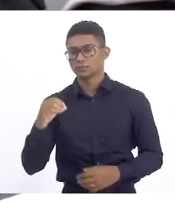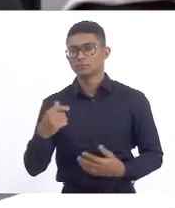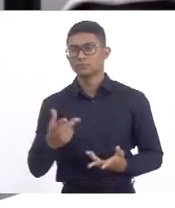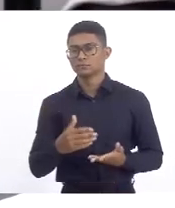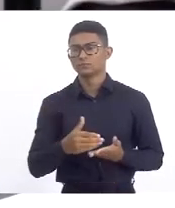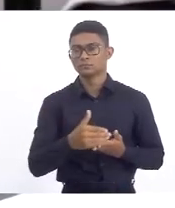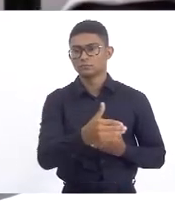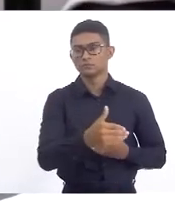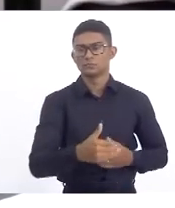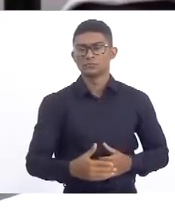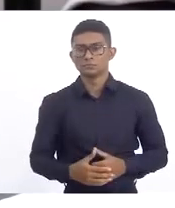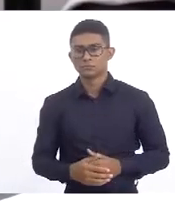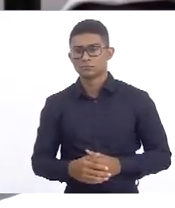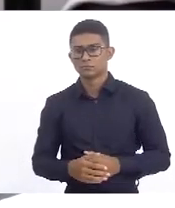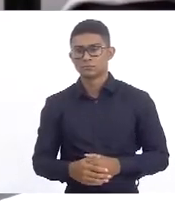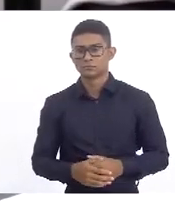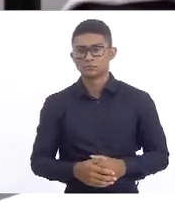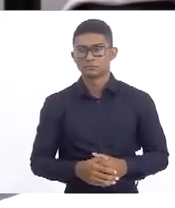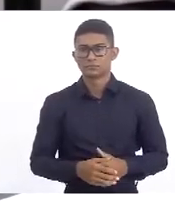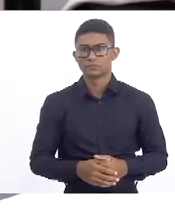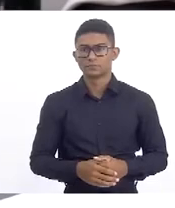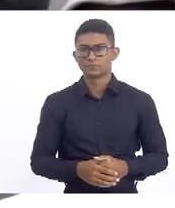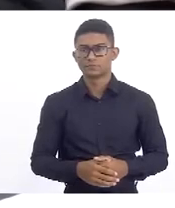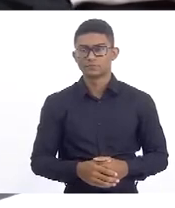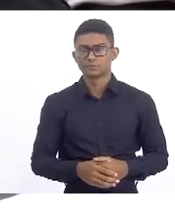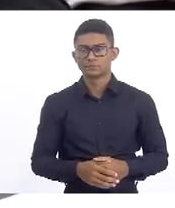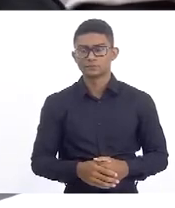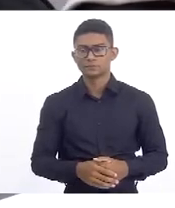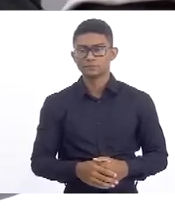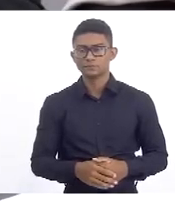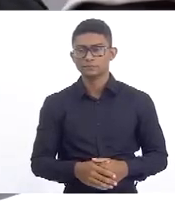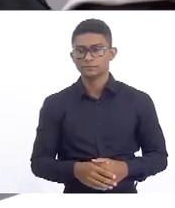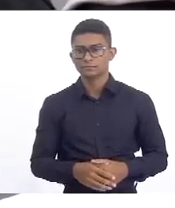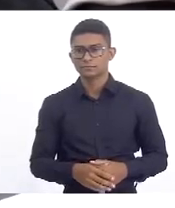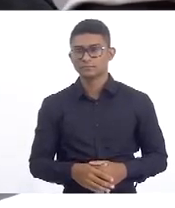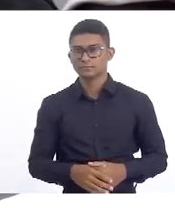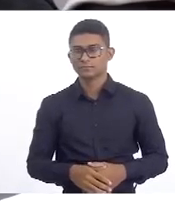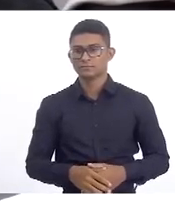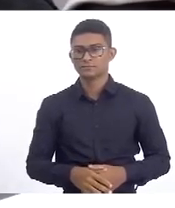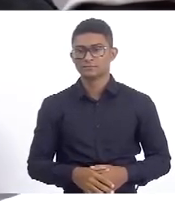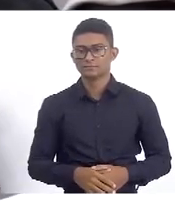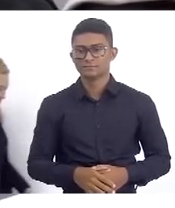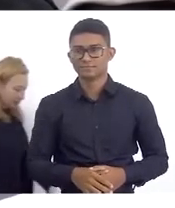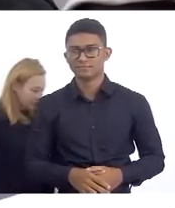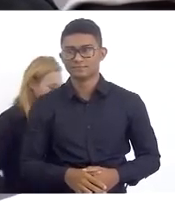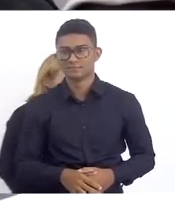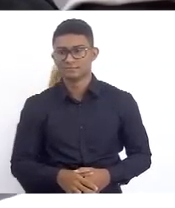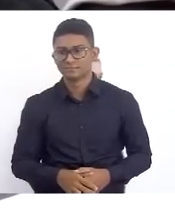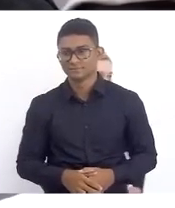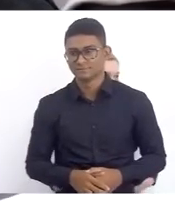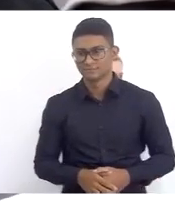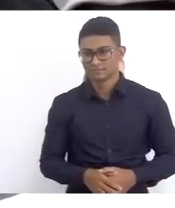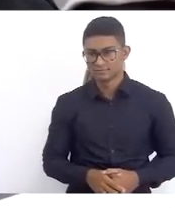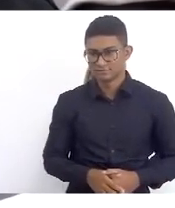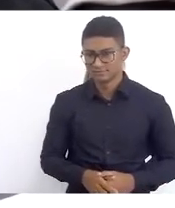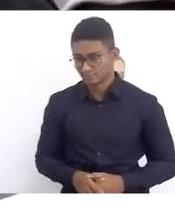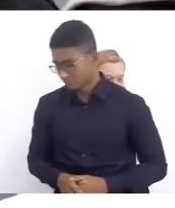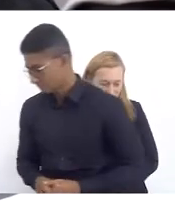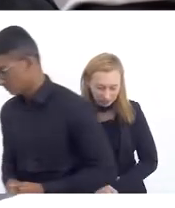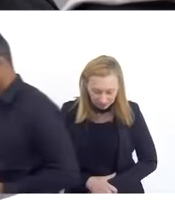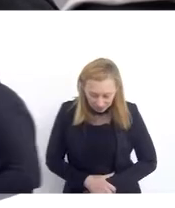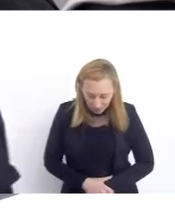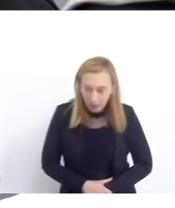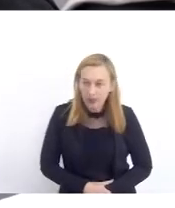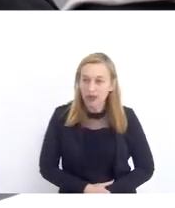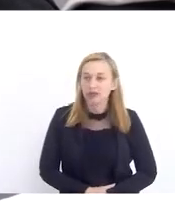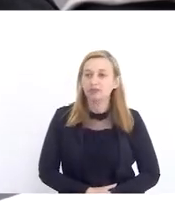Não é que não existisse antes, não. Estou falando com a criação da Guanabara. E depois passou a abastecer a região